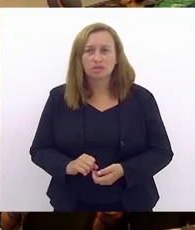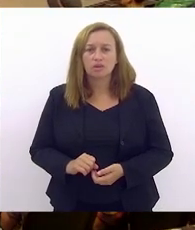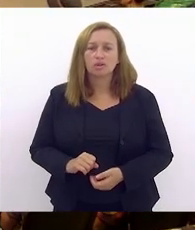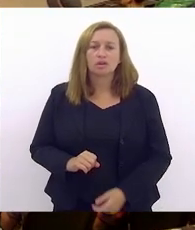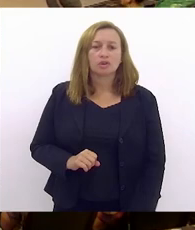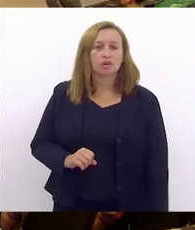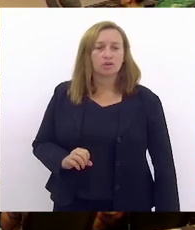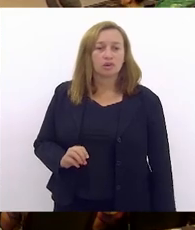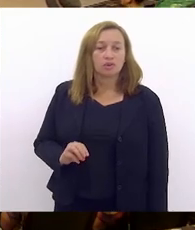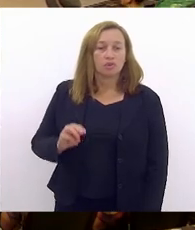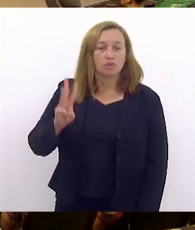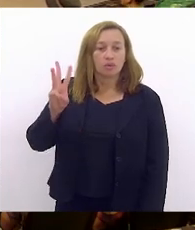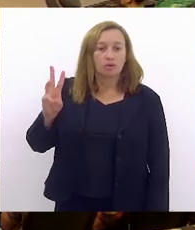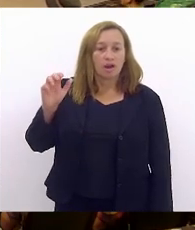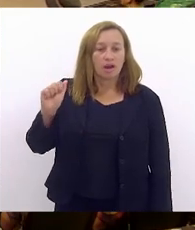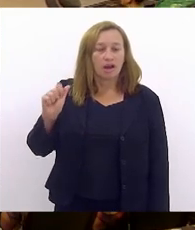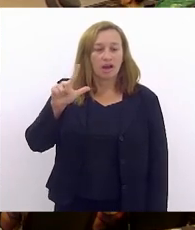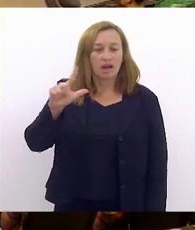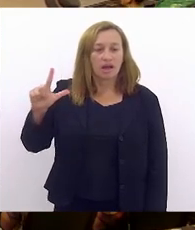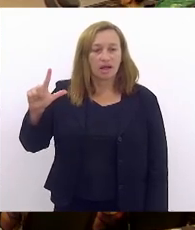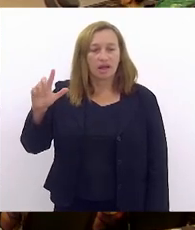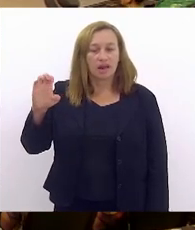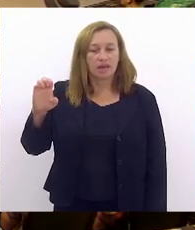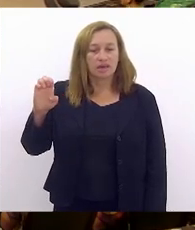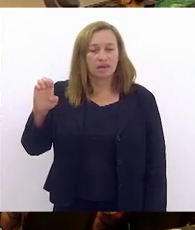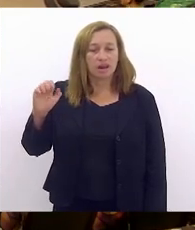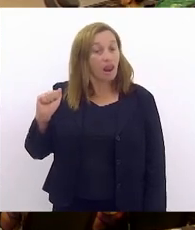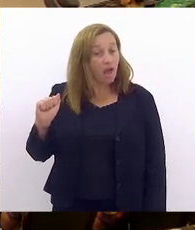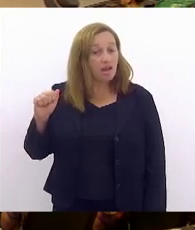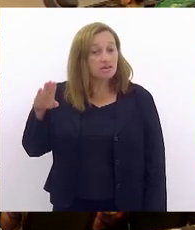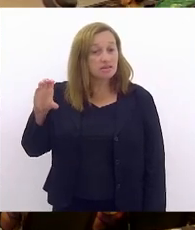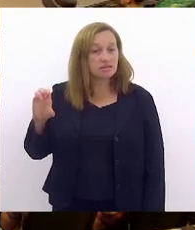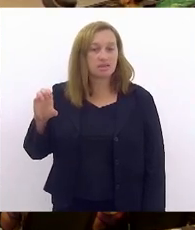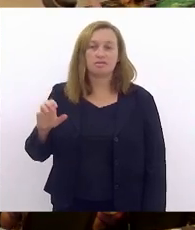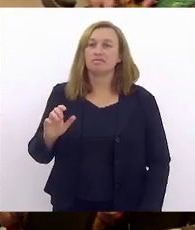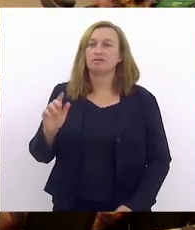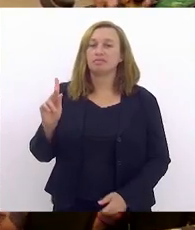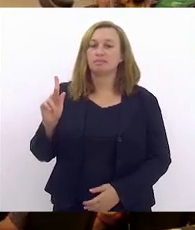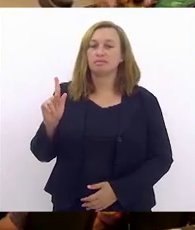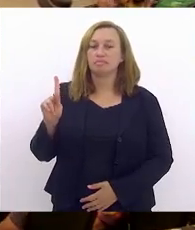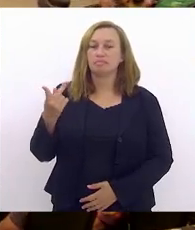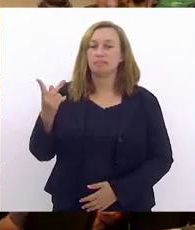Palmares, presidente da Liga, Rio de Janeiro.